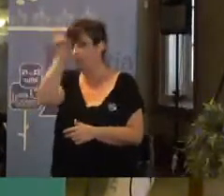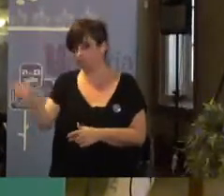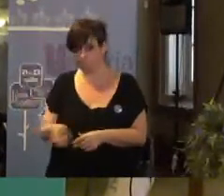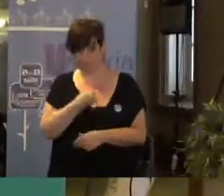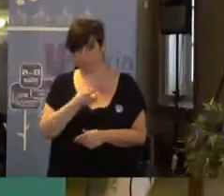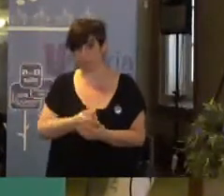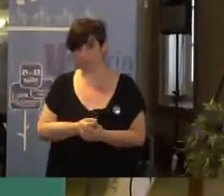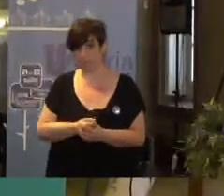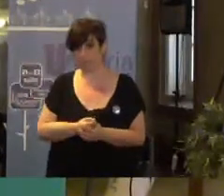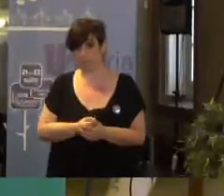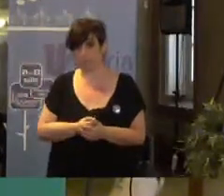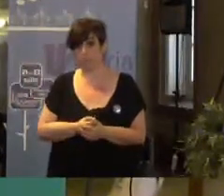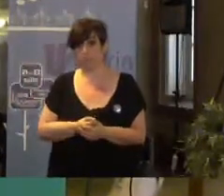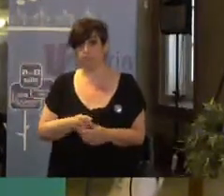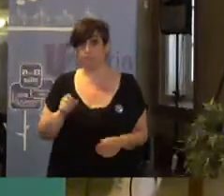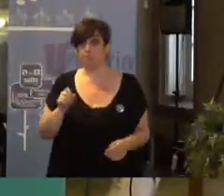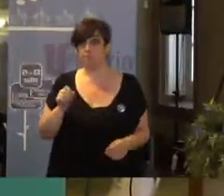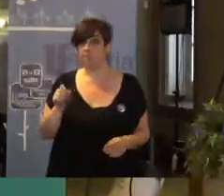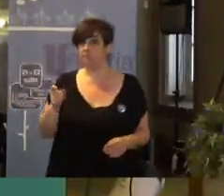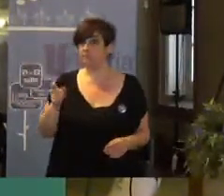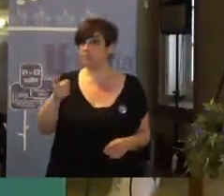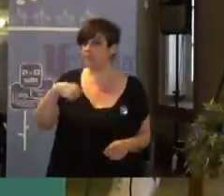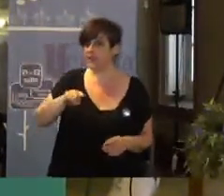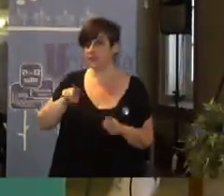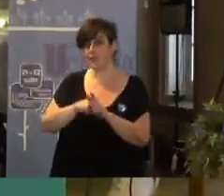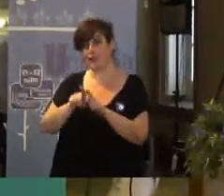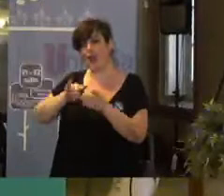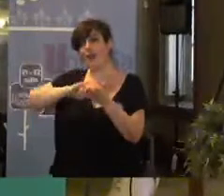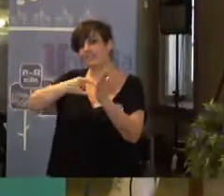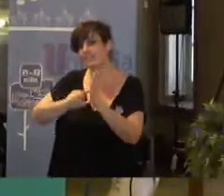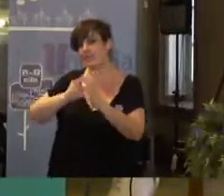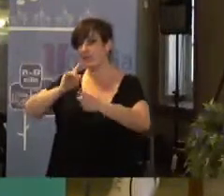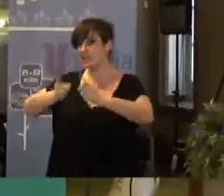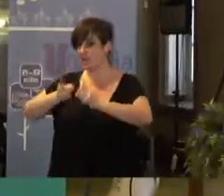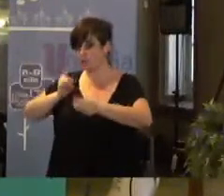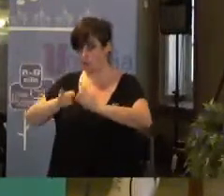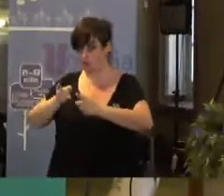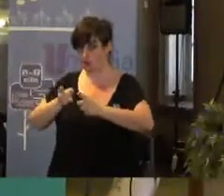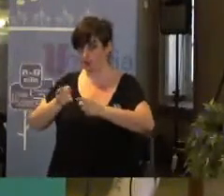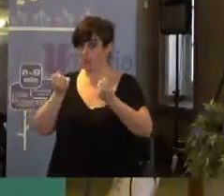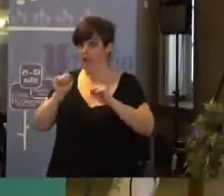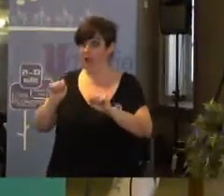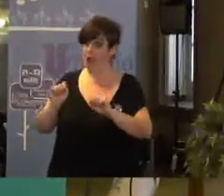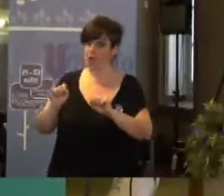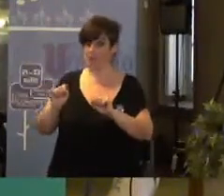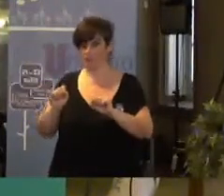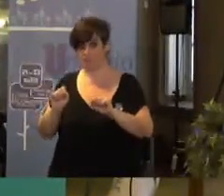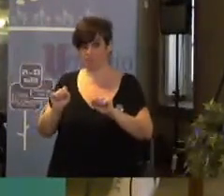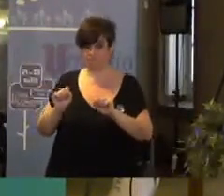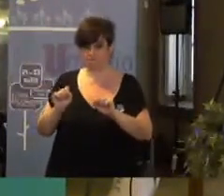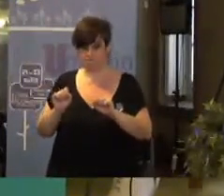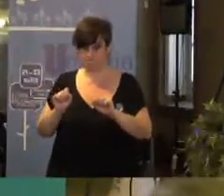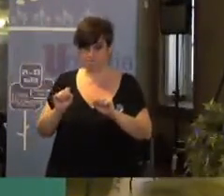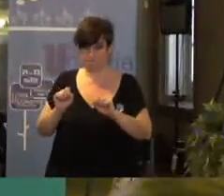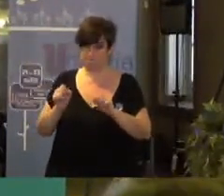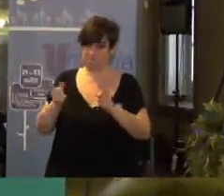criando sistemas paraditatoriais, ainda que formalmente existam eleições, ou ainda